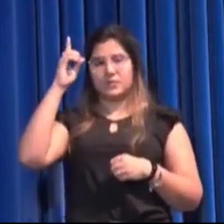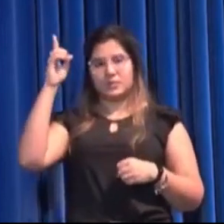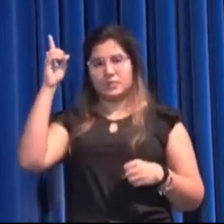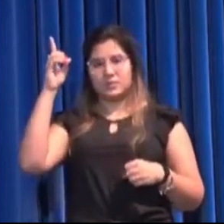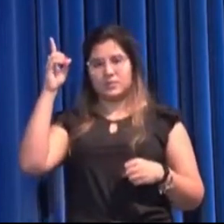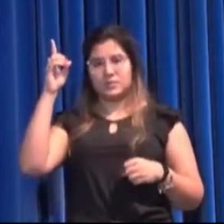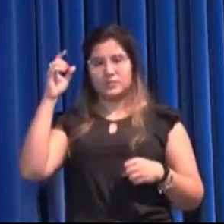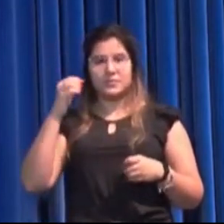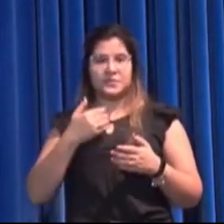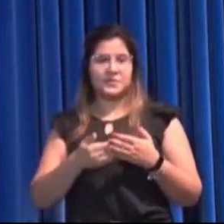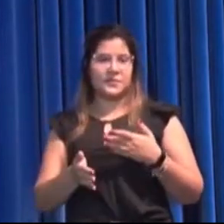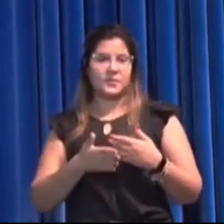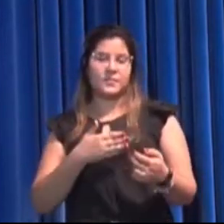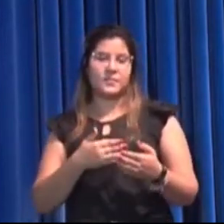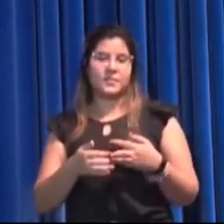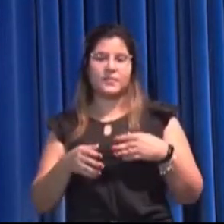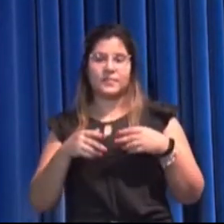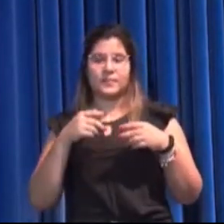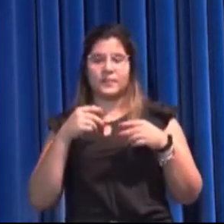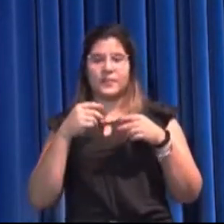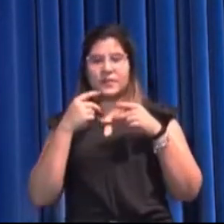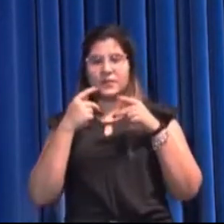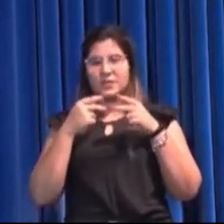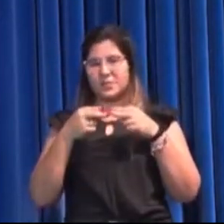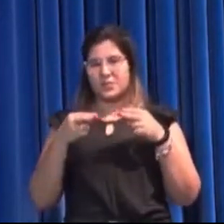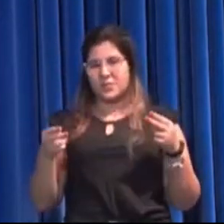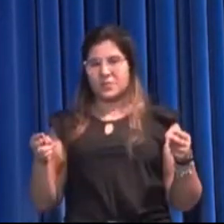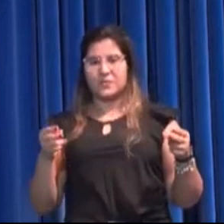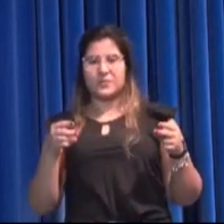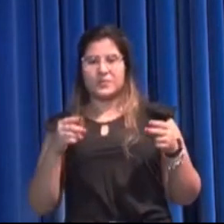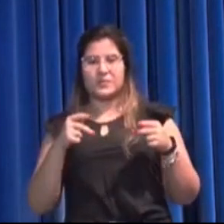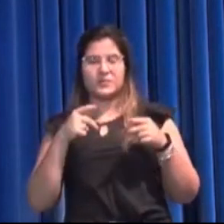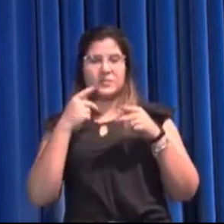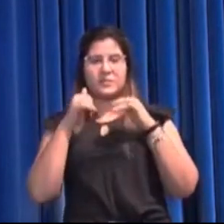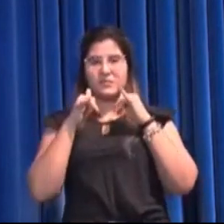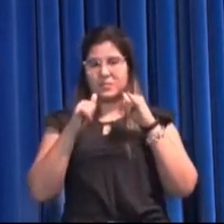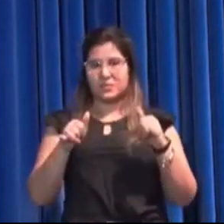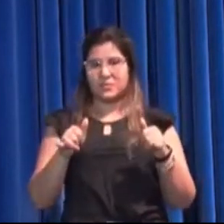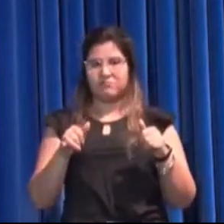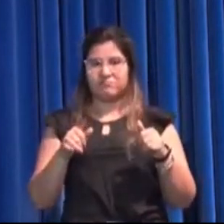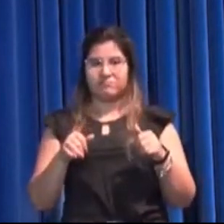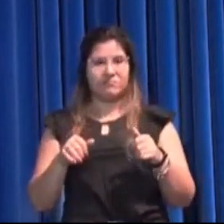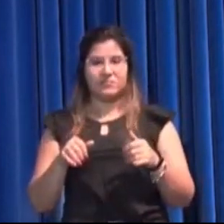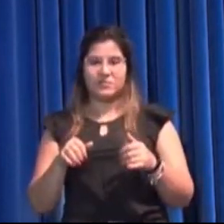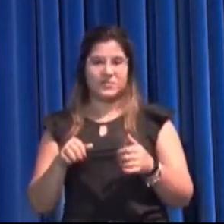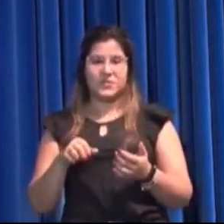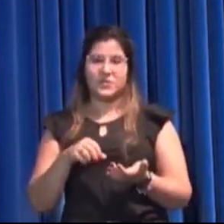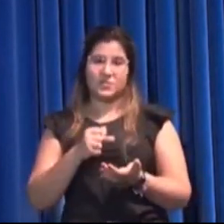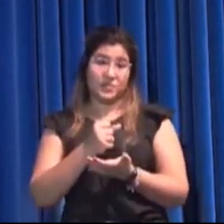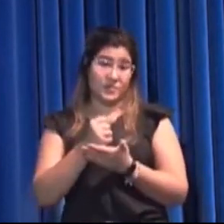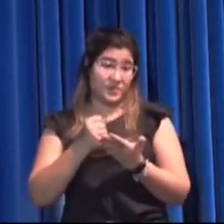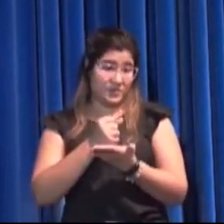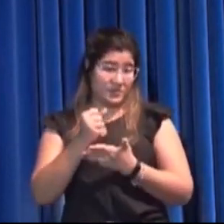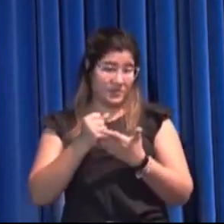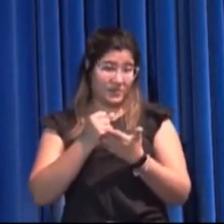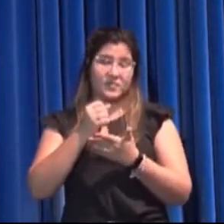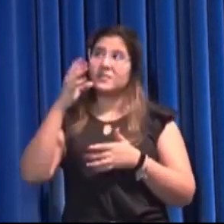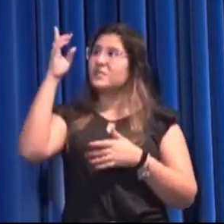Qualquer fala, qualquer mensagem que não esteja fundamentada no que Deus